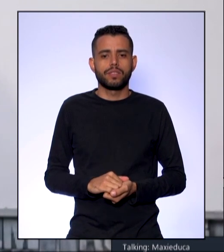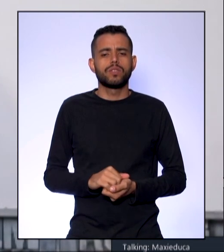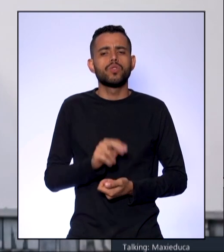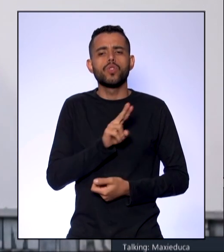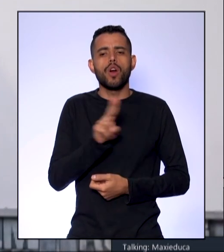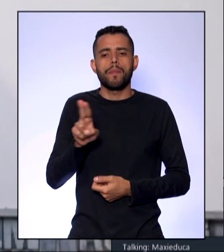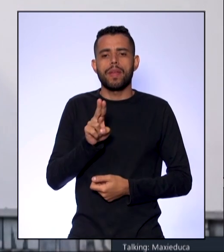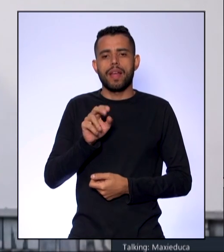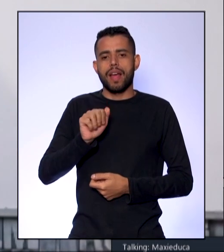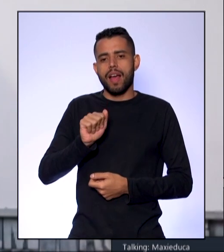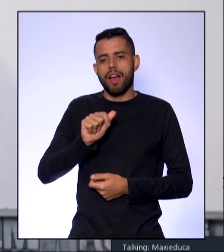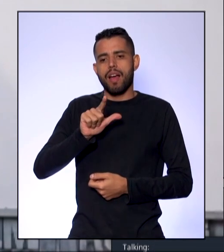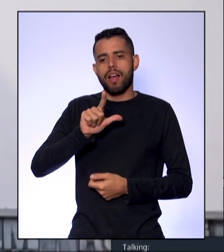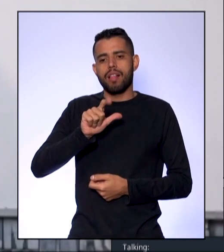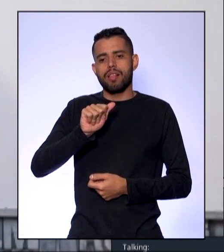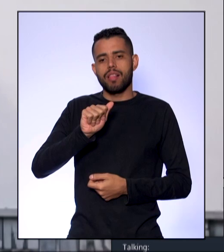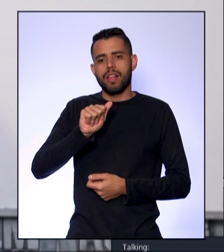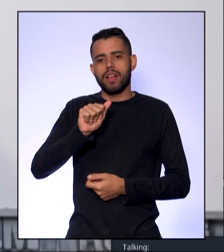Alasca.